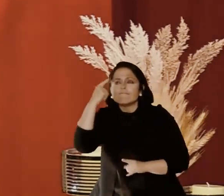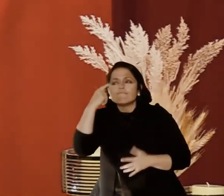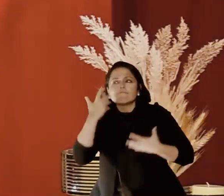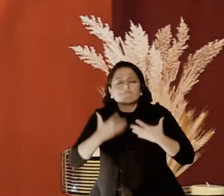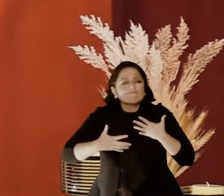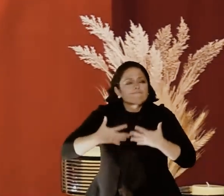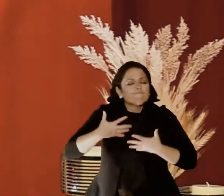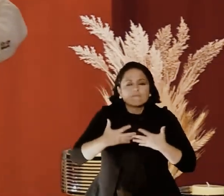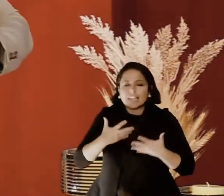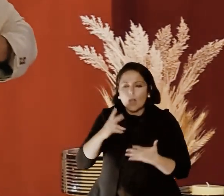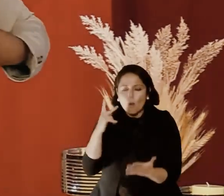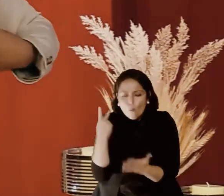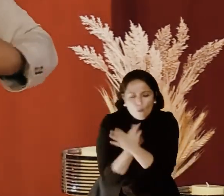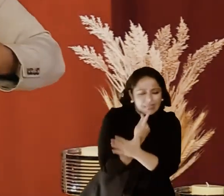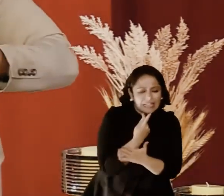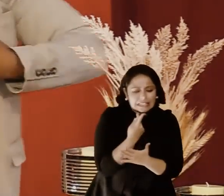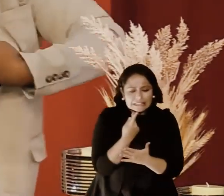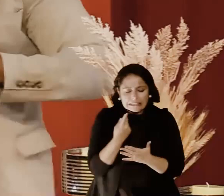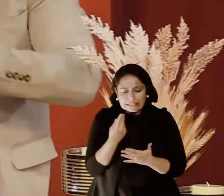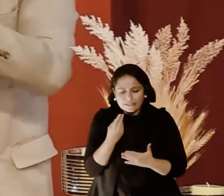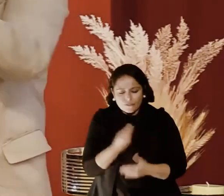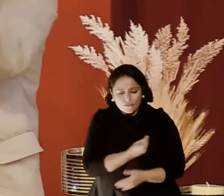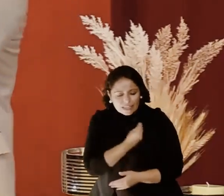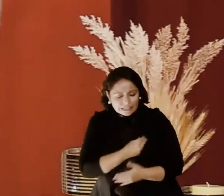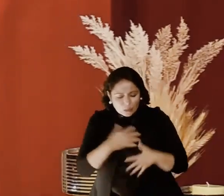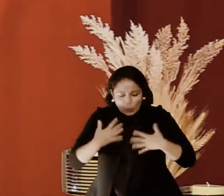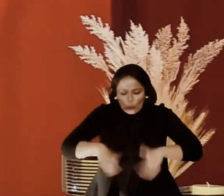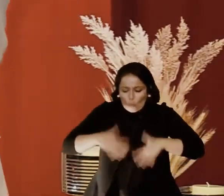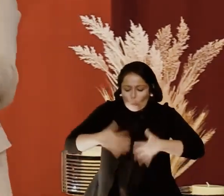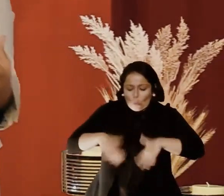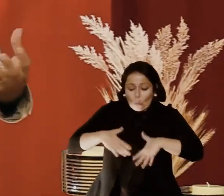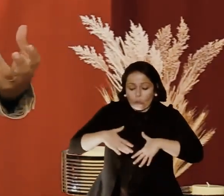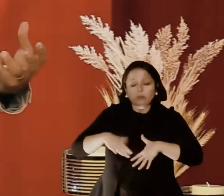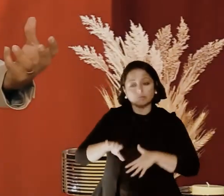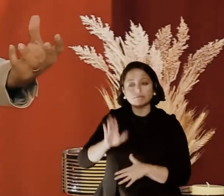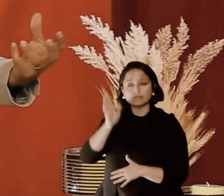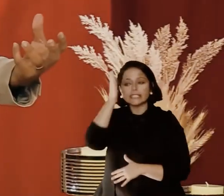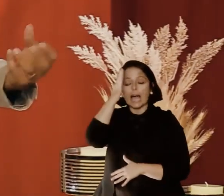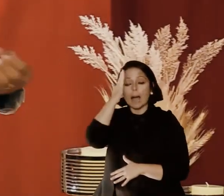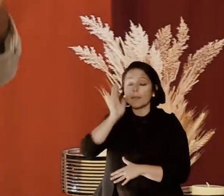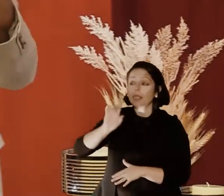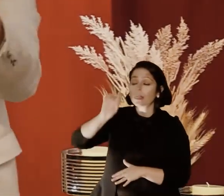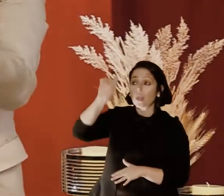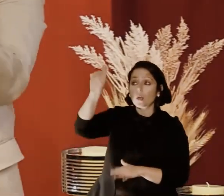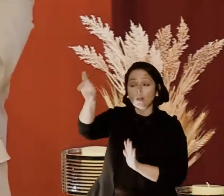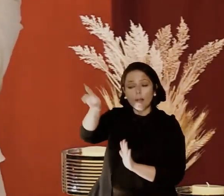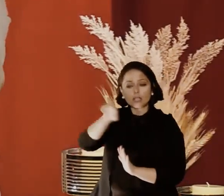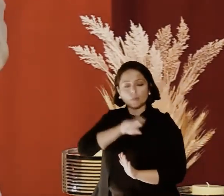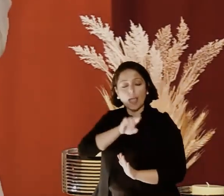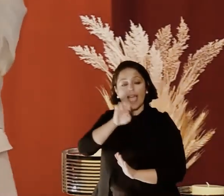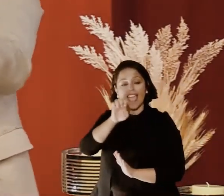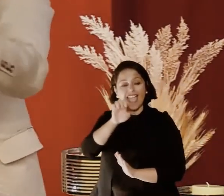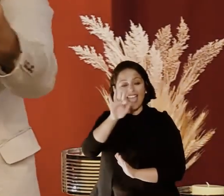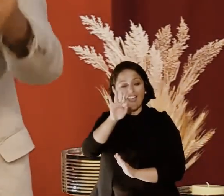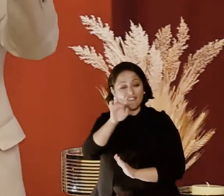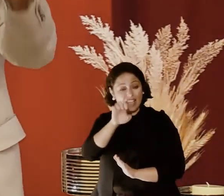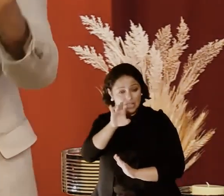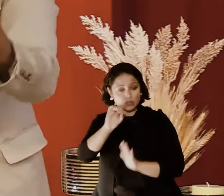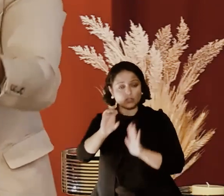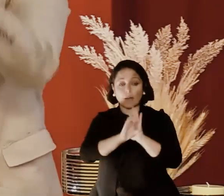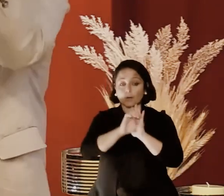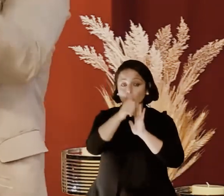para alguma situação da sua vida, saiba que em Efésios tem um porquê definitivo. Efésios 1,